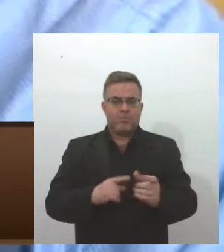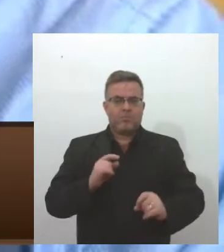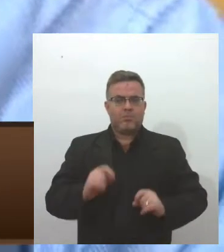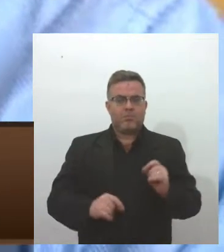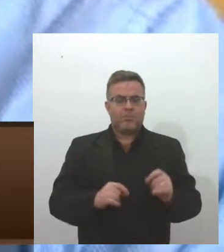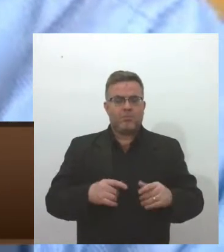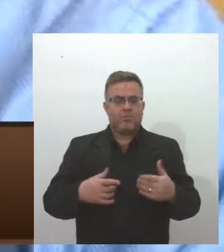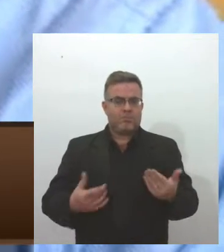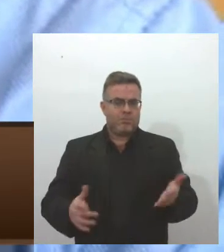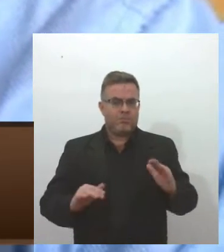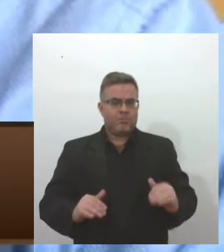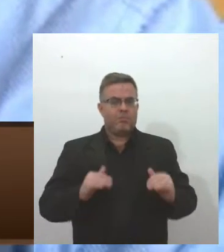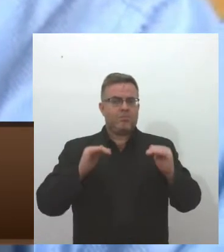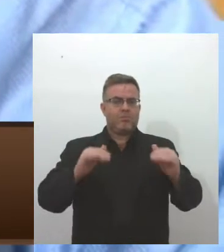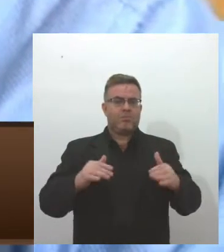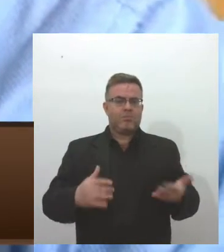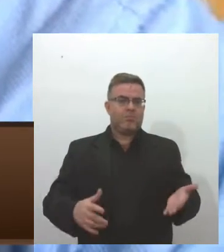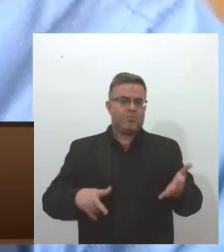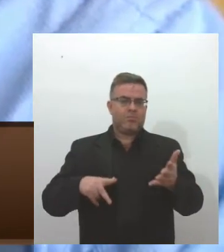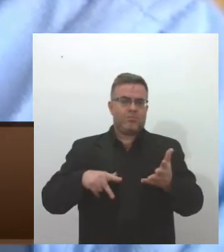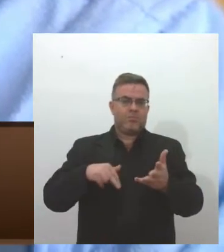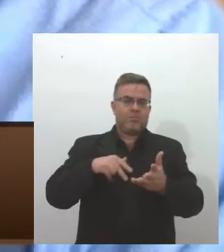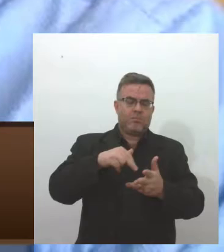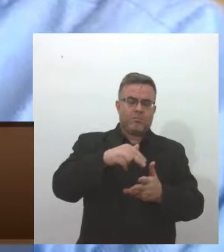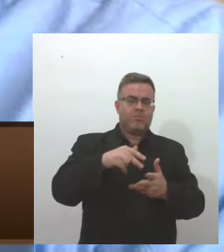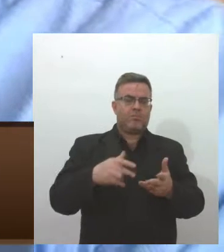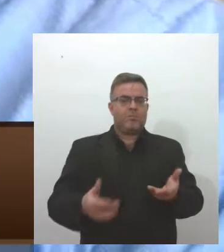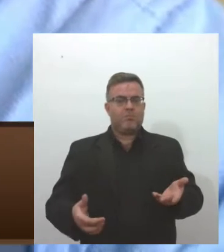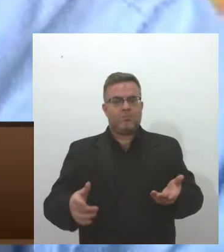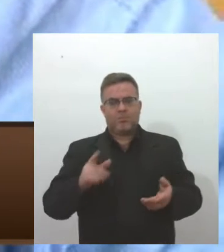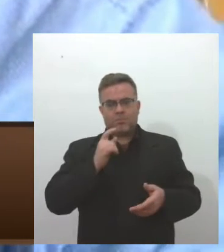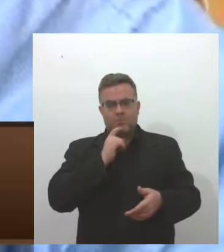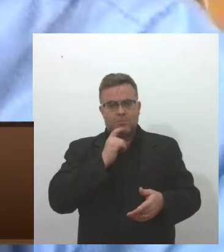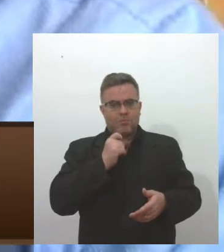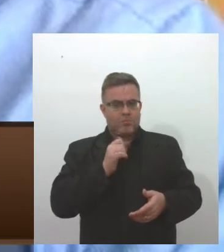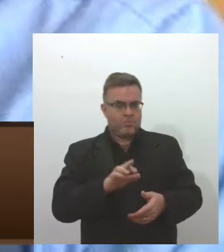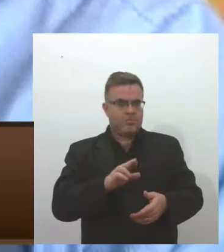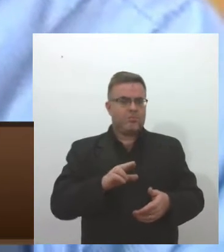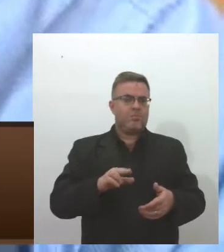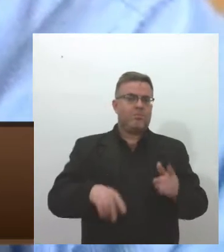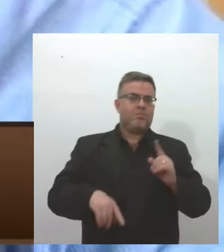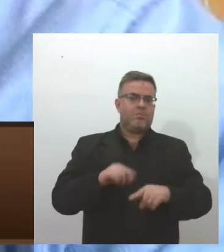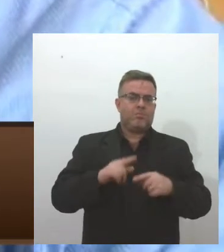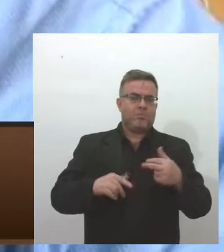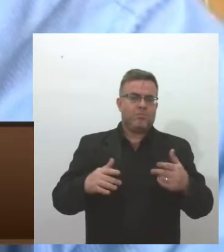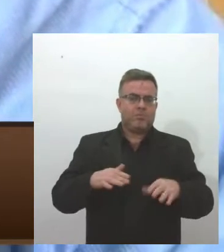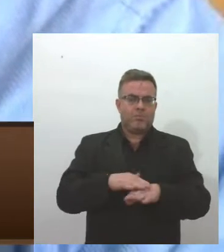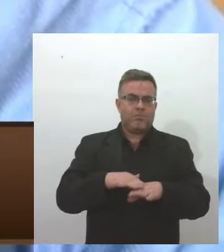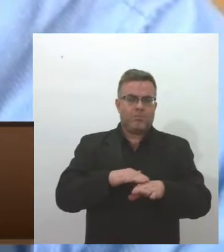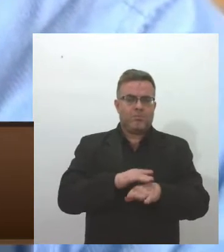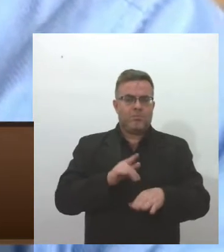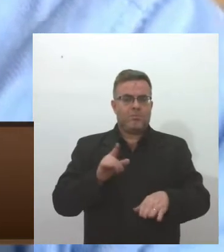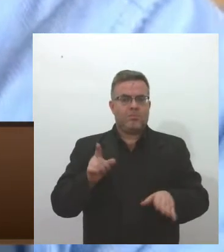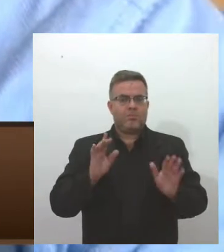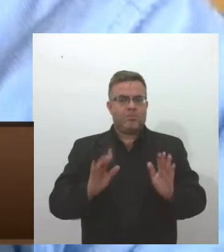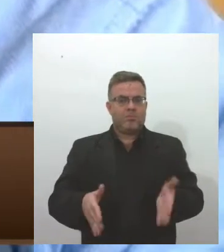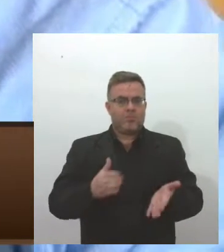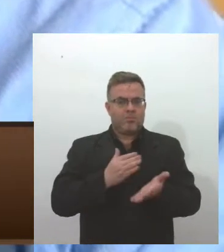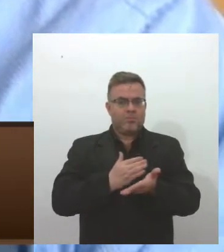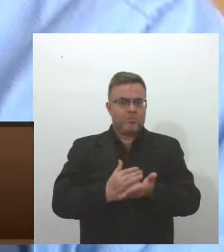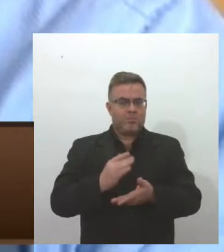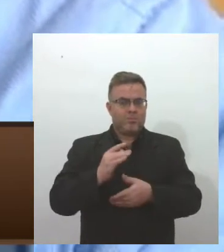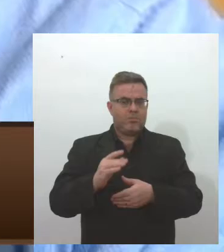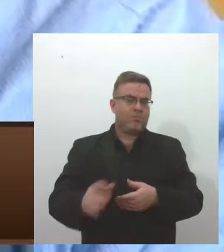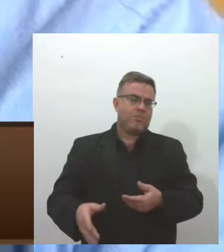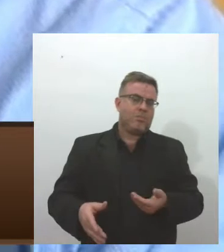o elevador, a escada rolante, a climatização e os móveis. Eu tenho conversado com a empresa, acredito que no início do próximo ano